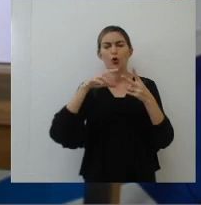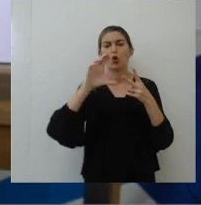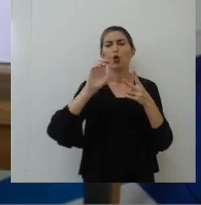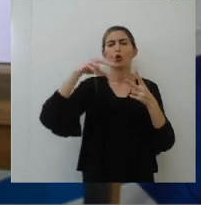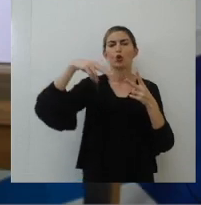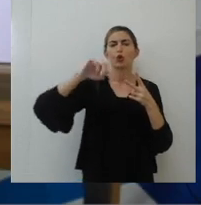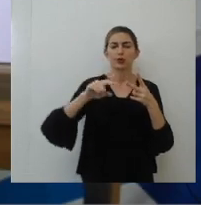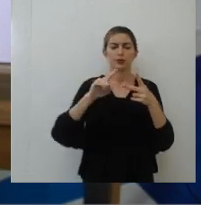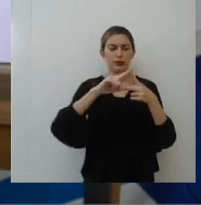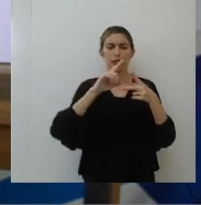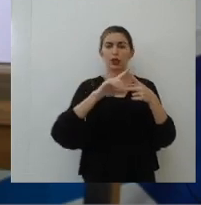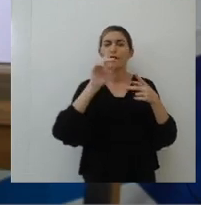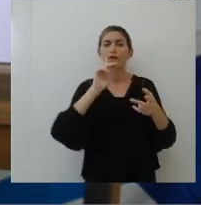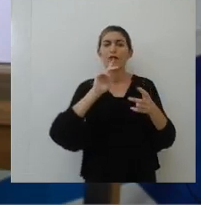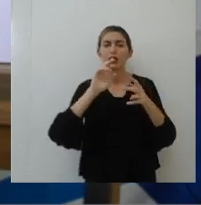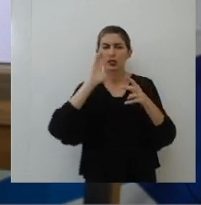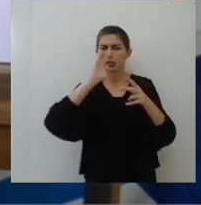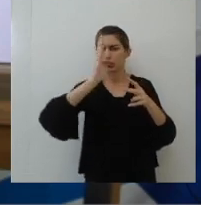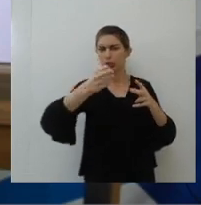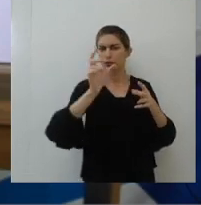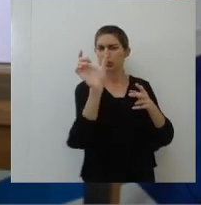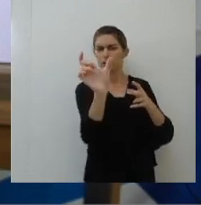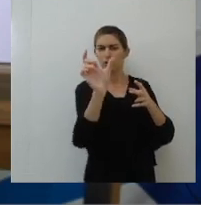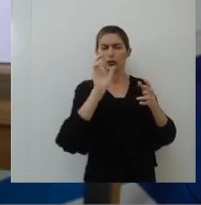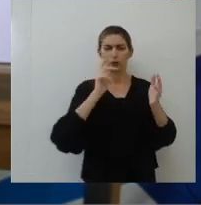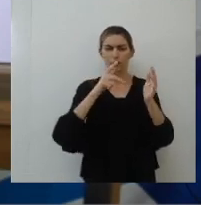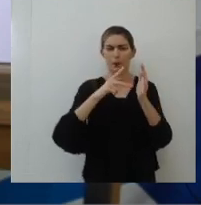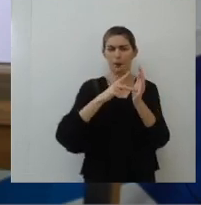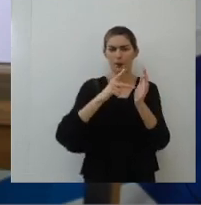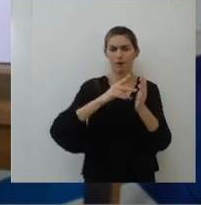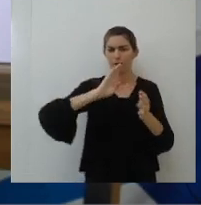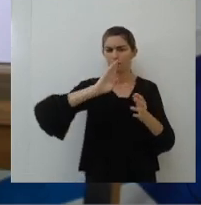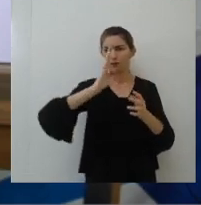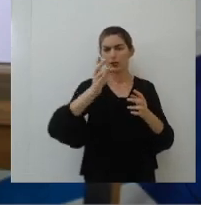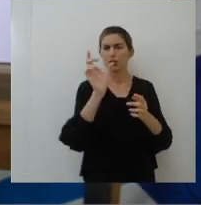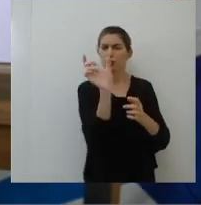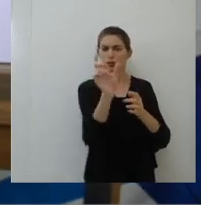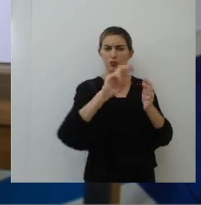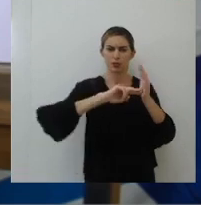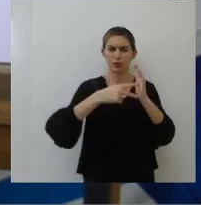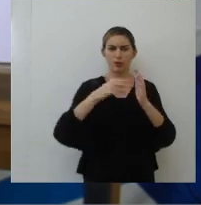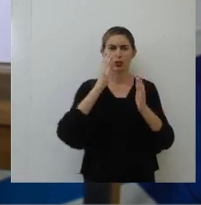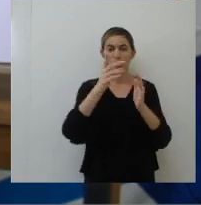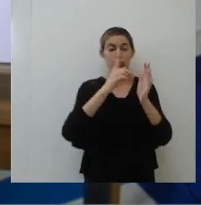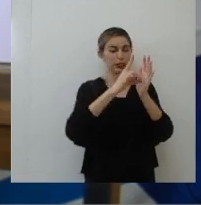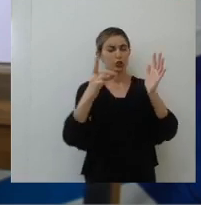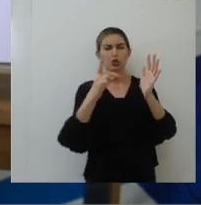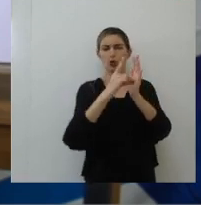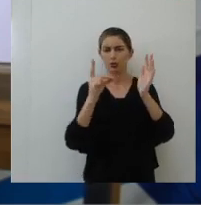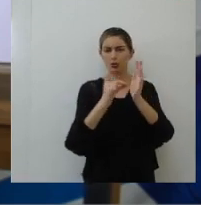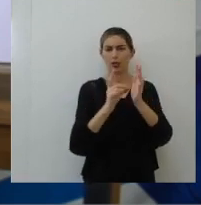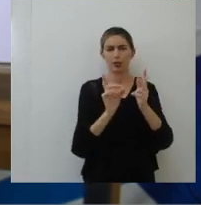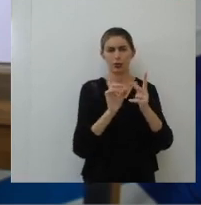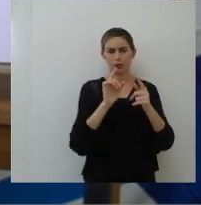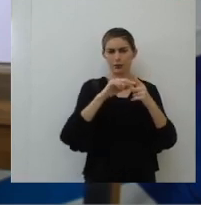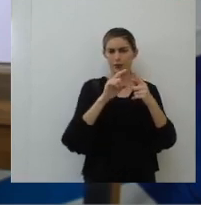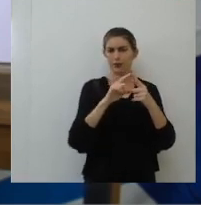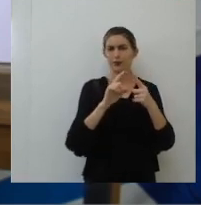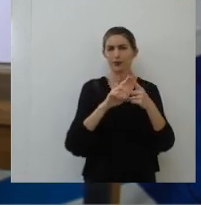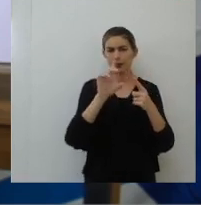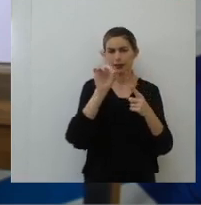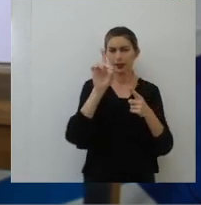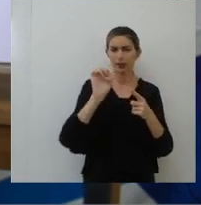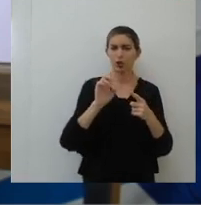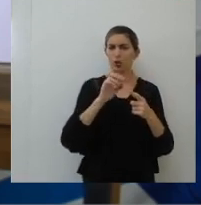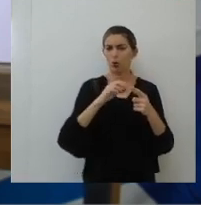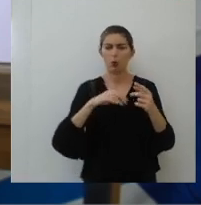sentido real, sentido direto da palavra, é quando a gente, o sentido dicionarizado da palavra, É o seu sentido